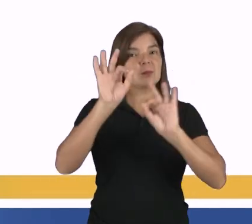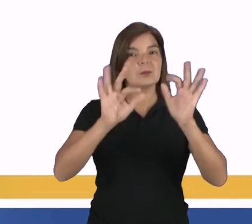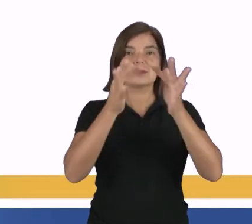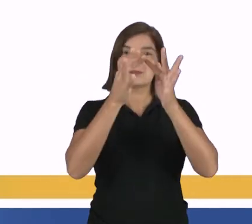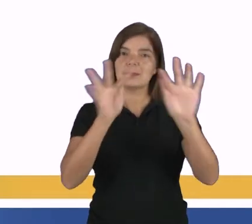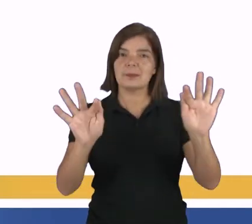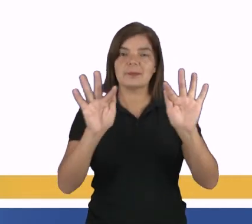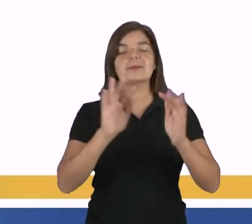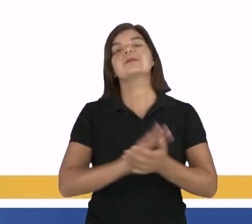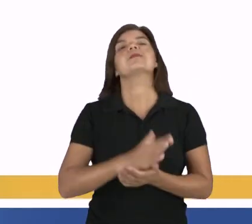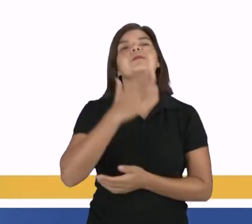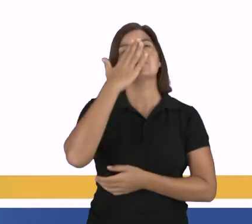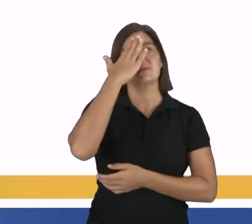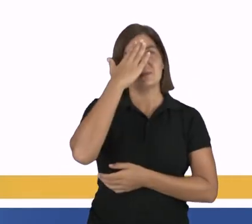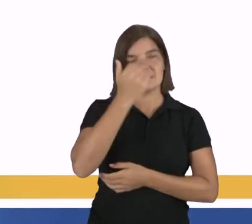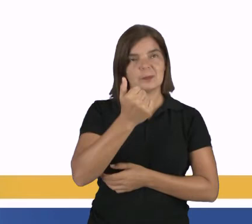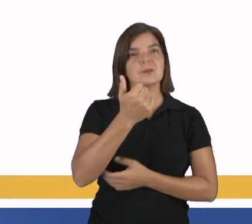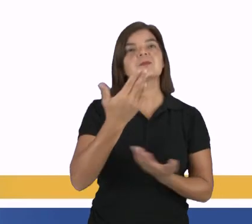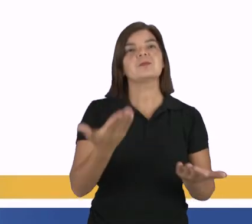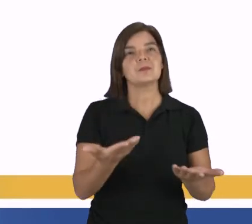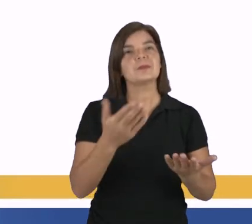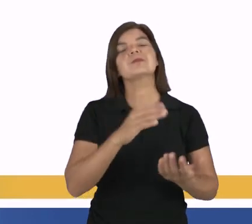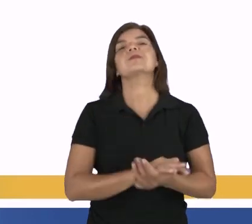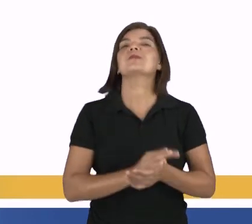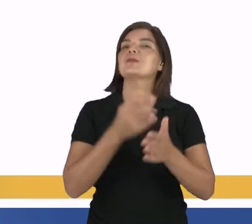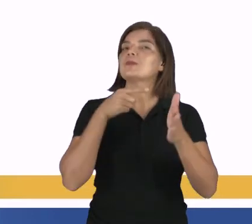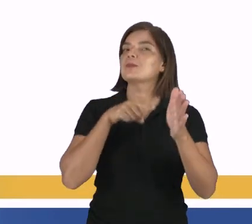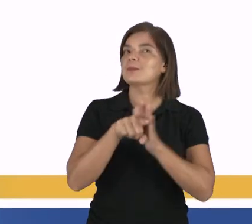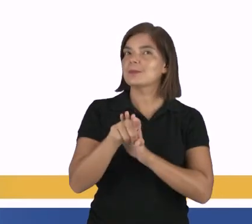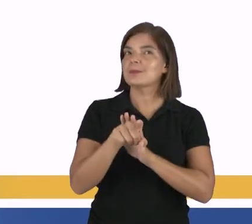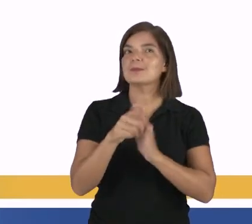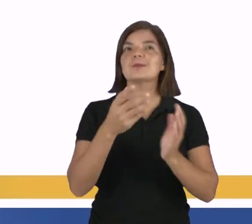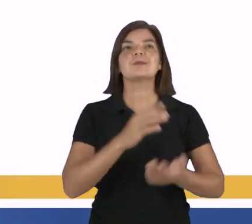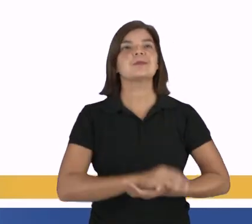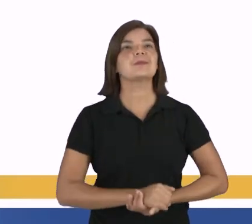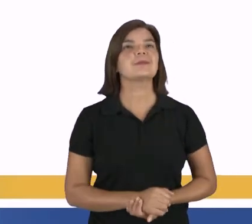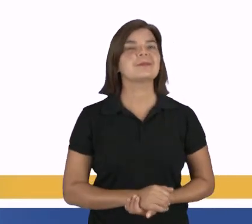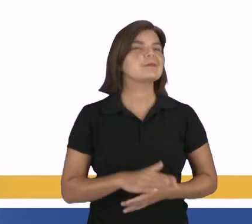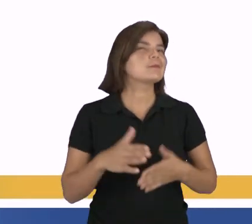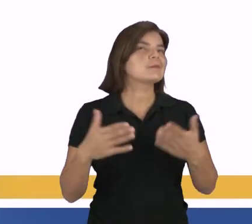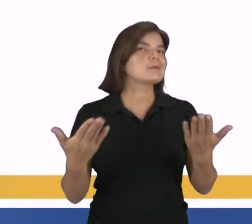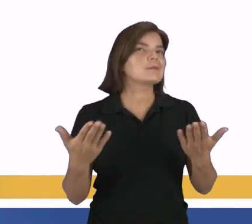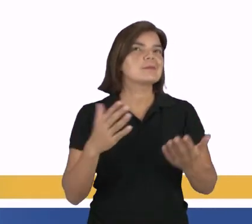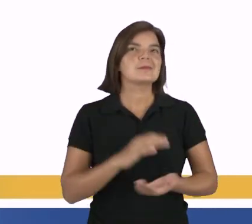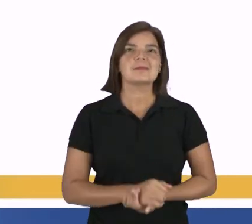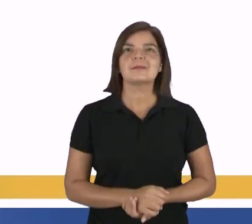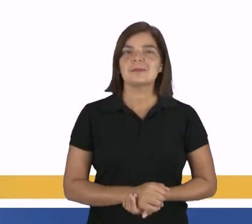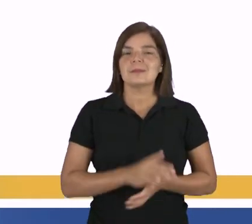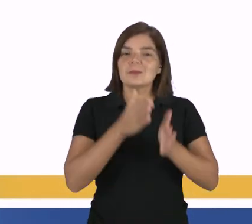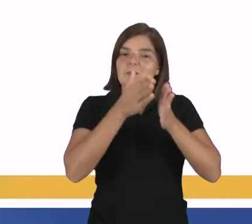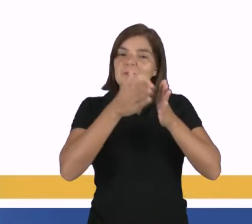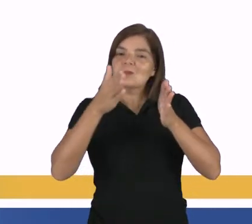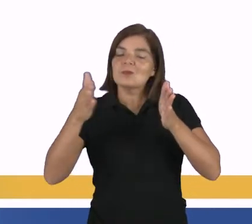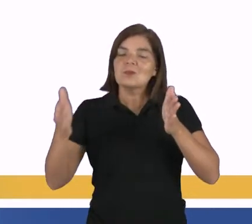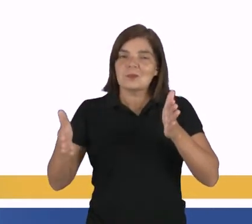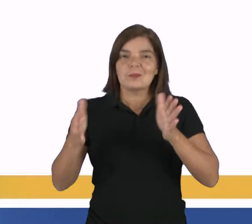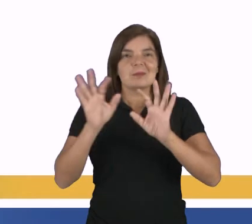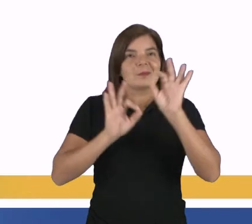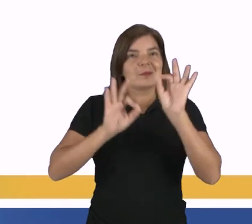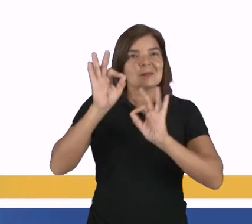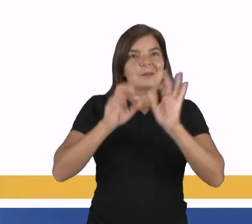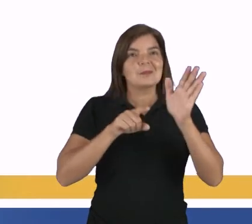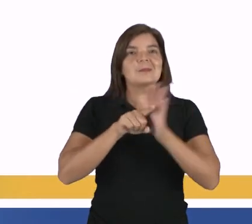it? Sabemos que é uma question, uma pergunta. E aí, qual a ordem que vem para montar